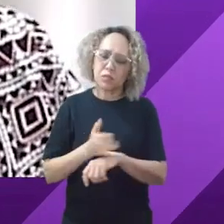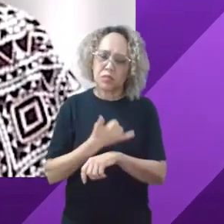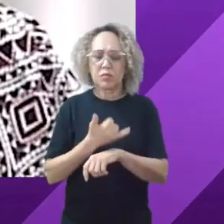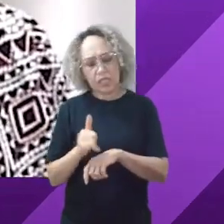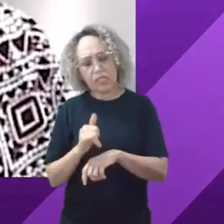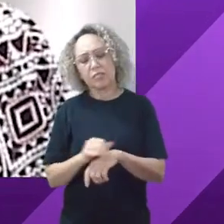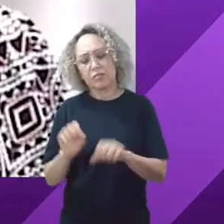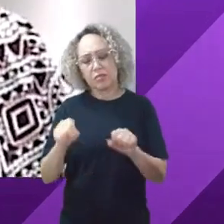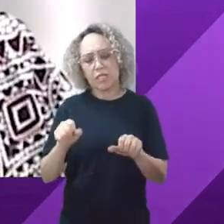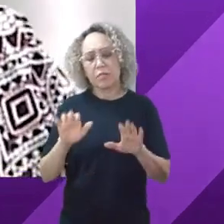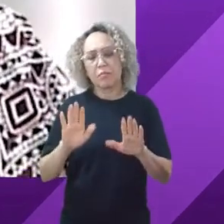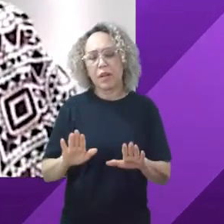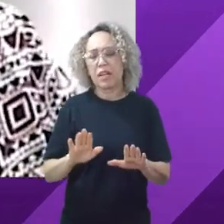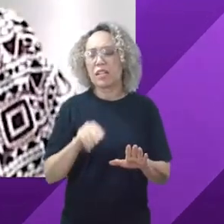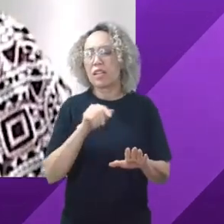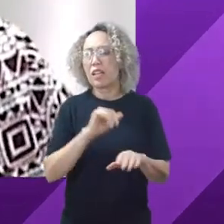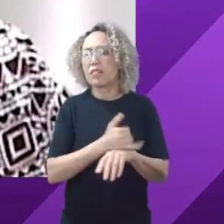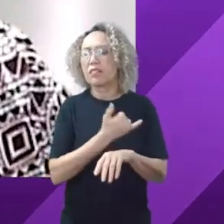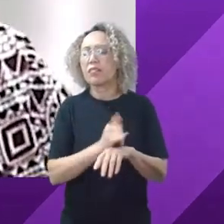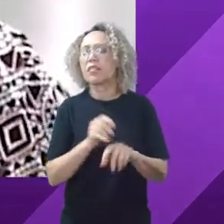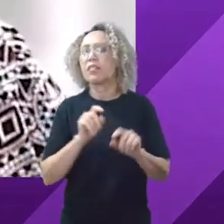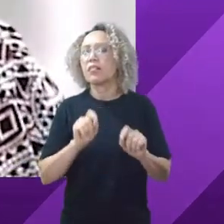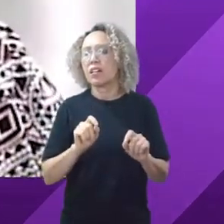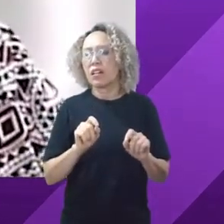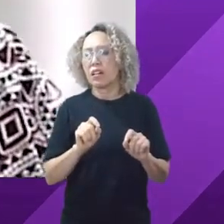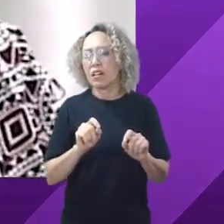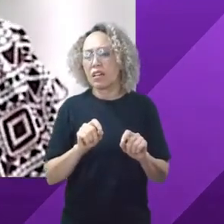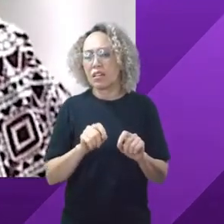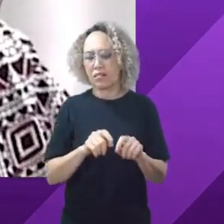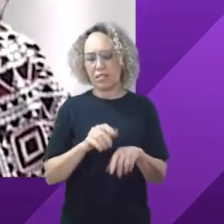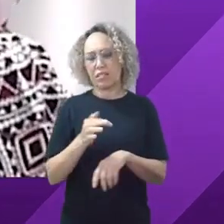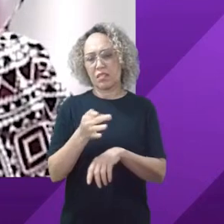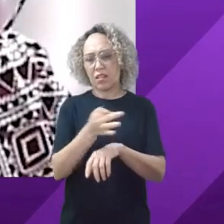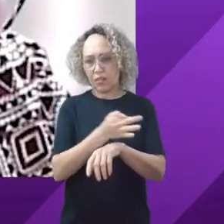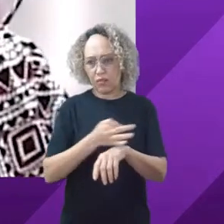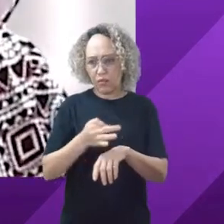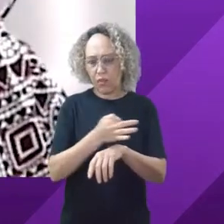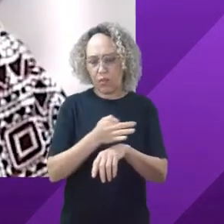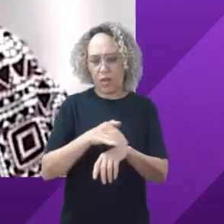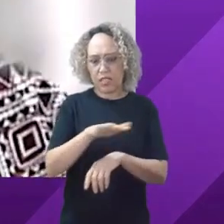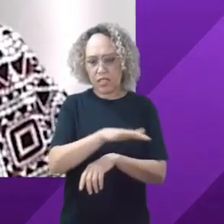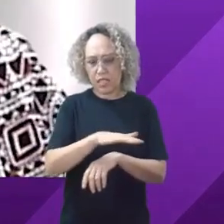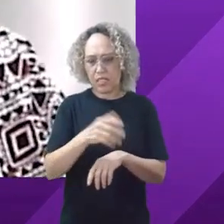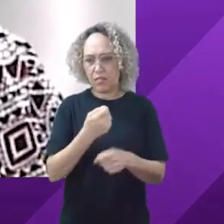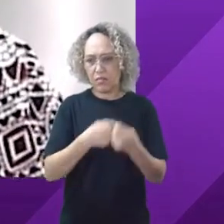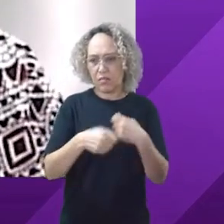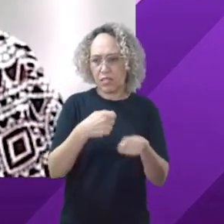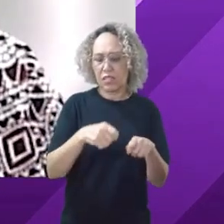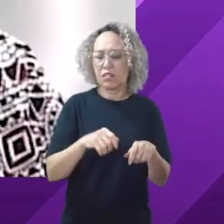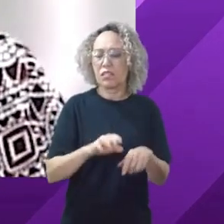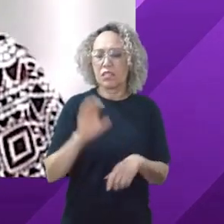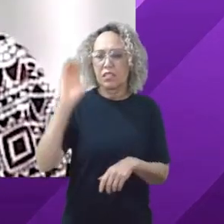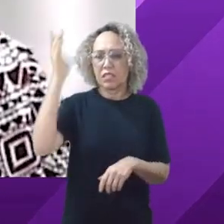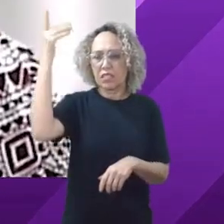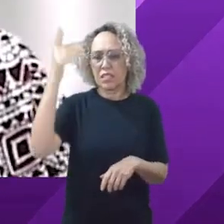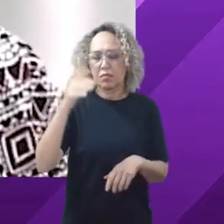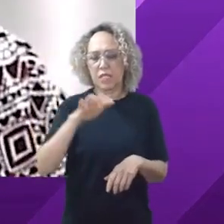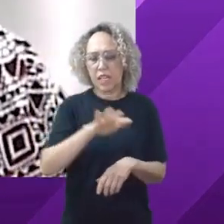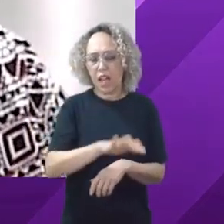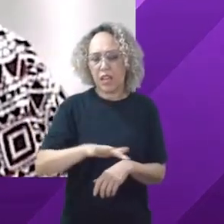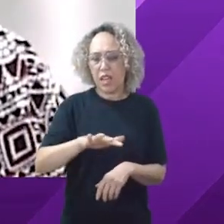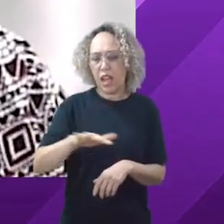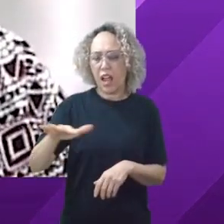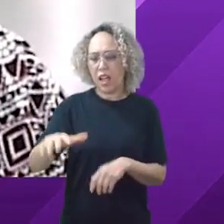estão associadas, em especial, à formalização dos negócios e a determinadas áreas